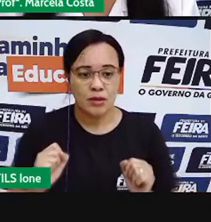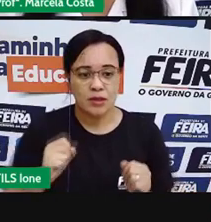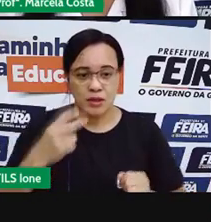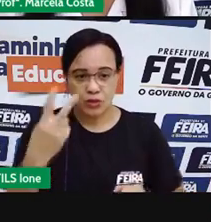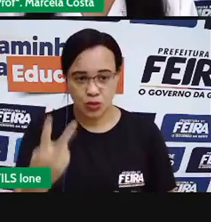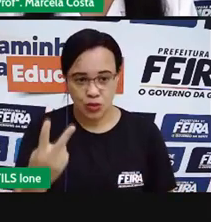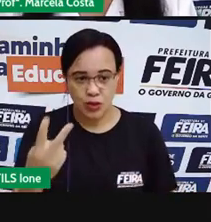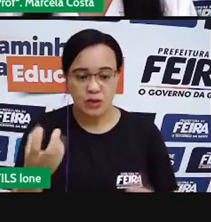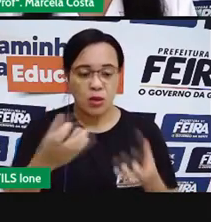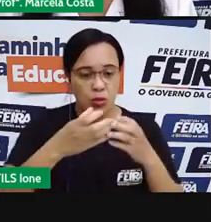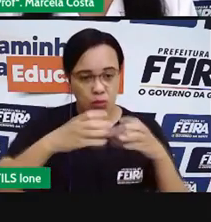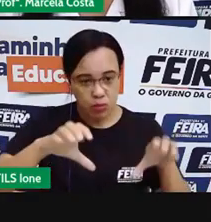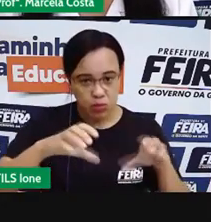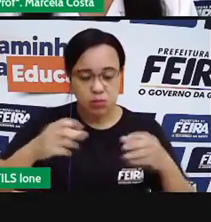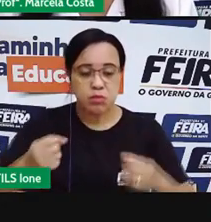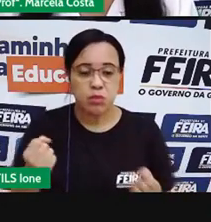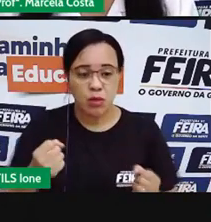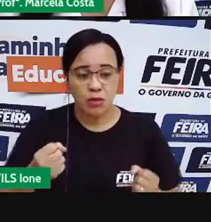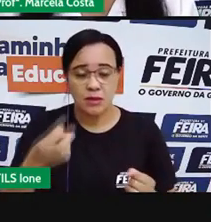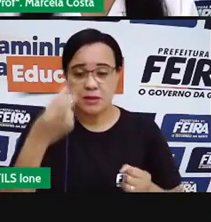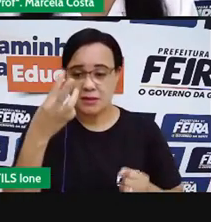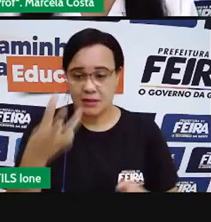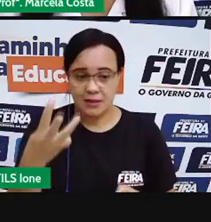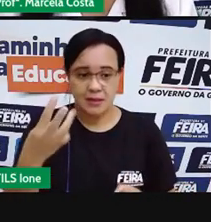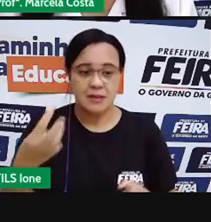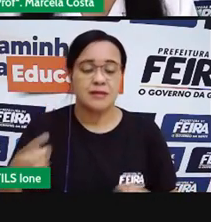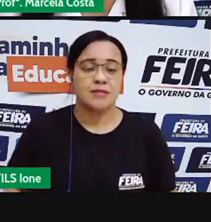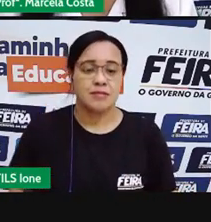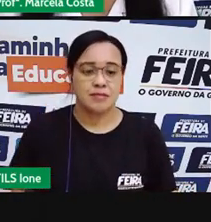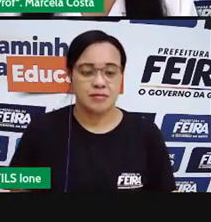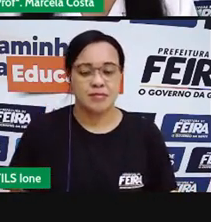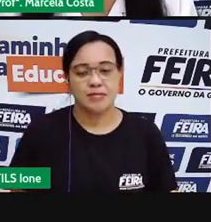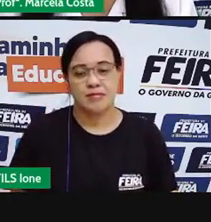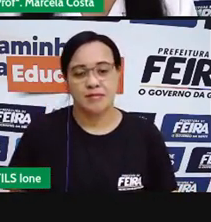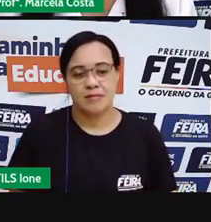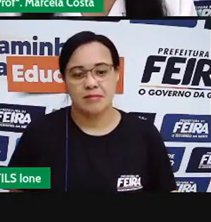bota dois, bota três,